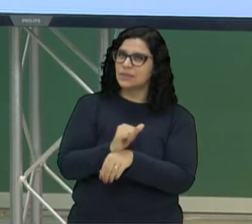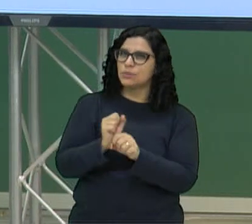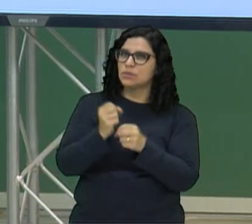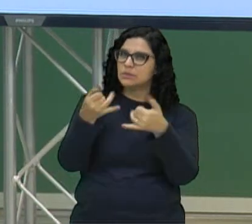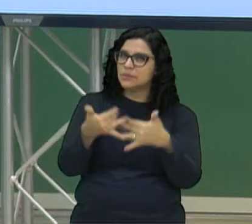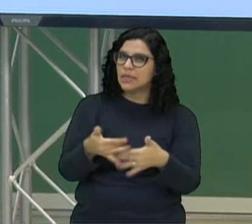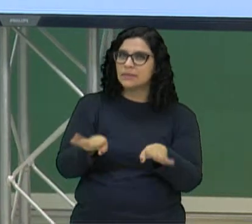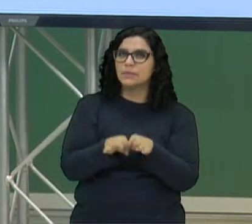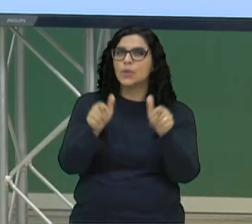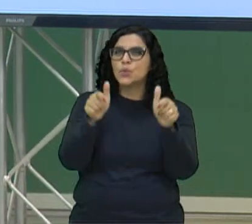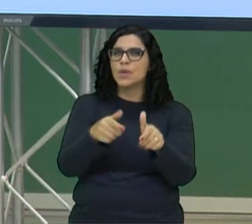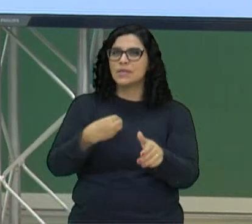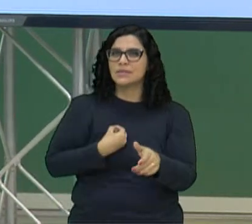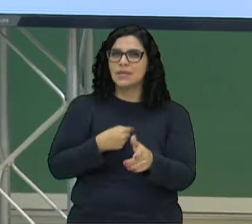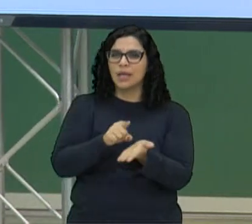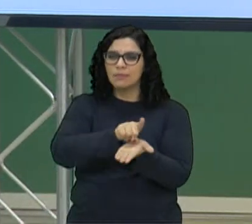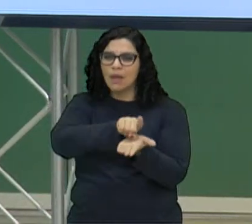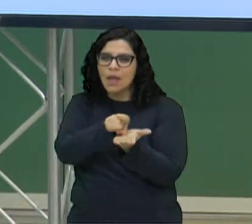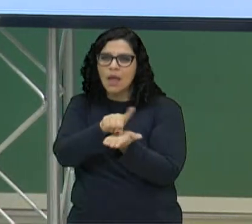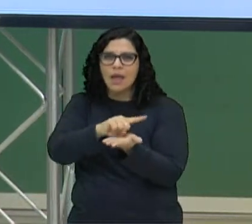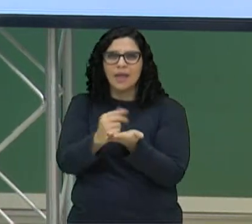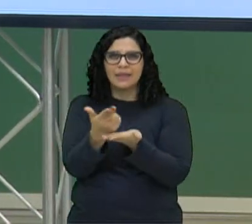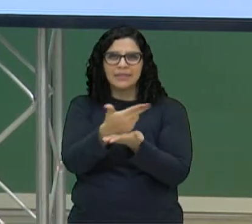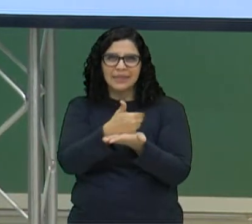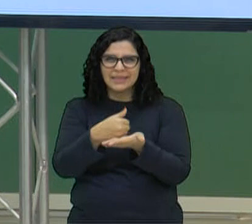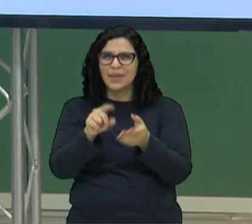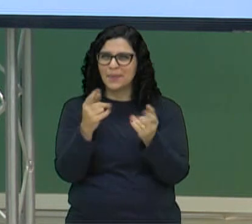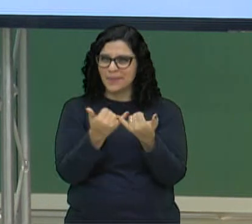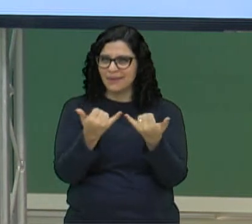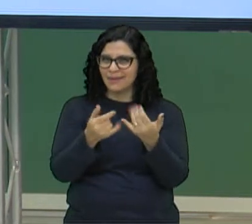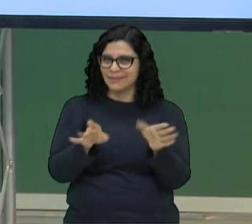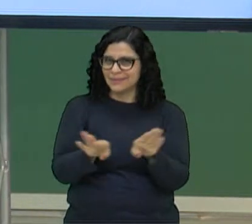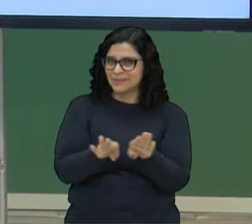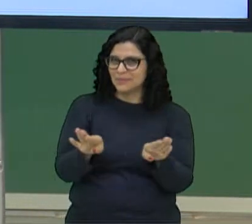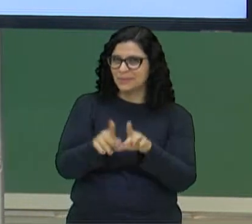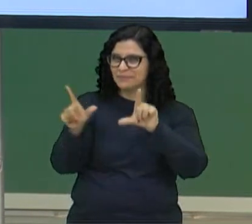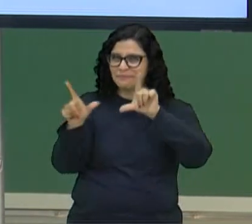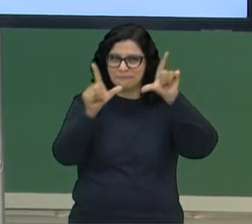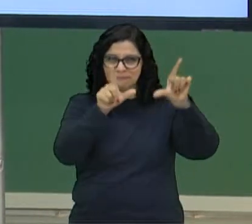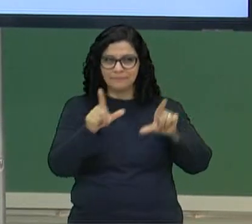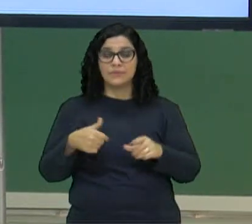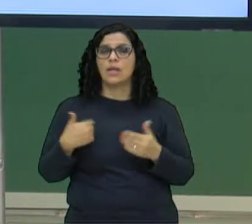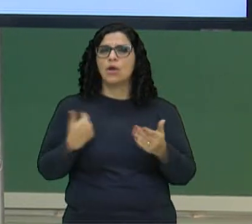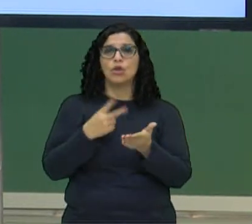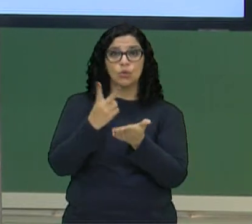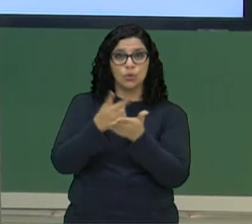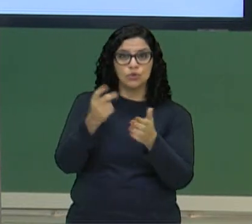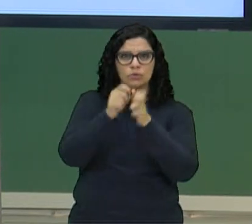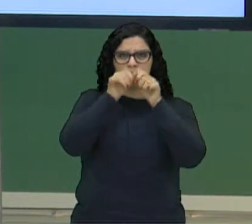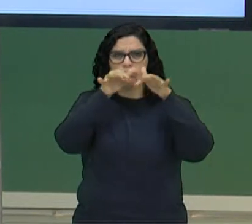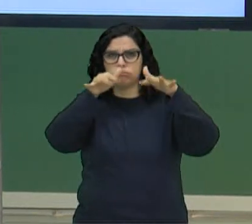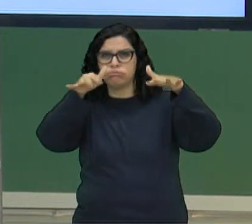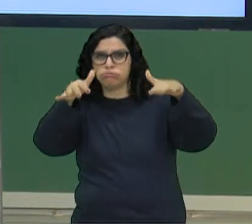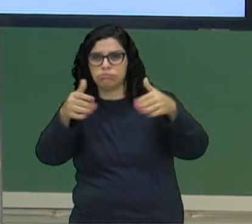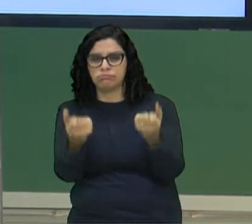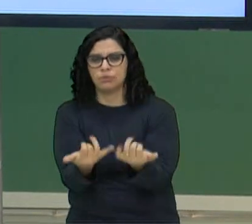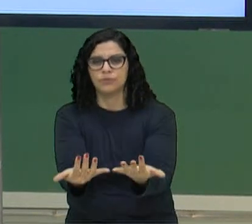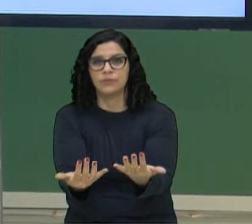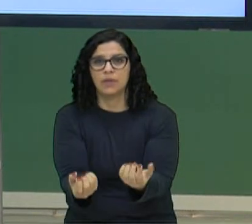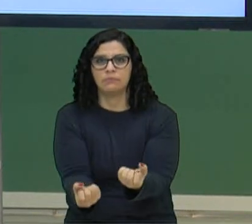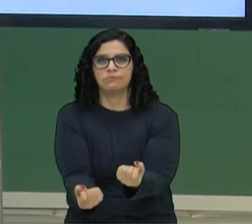para localização. Sim, aquelas historinhas de desenho animado. Continuando aqui, pessoal. Esses esporos